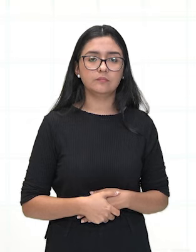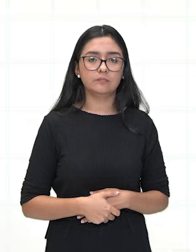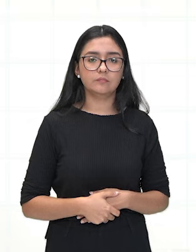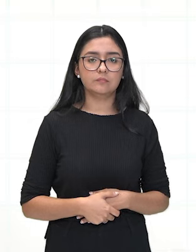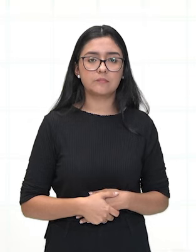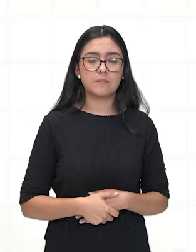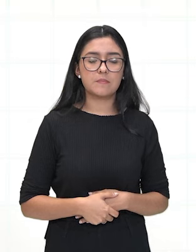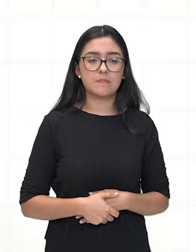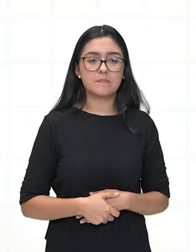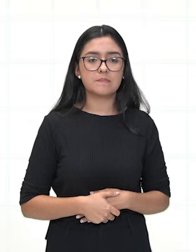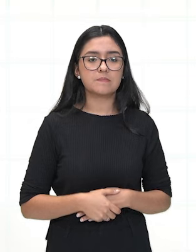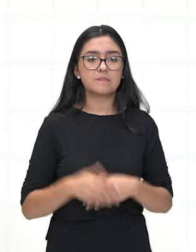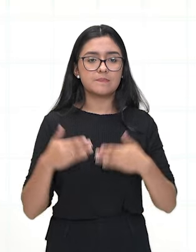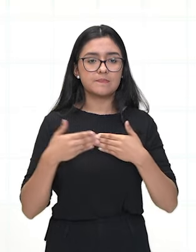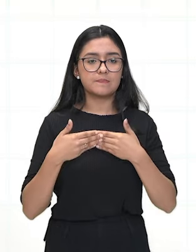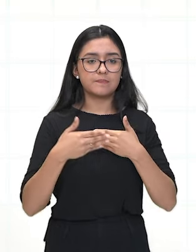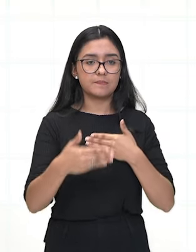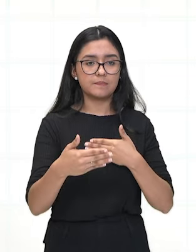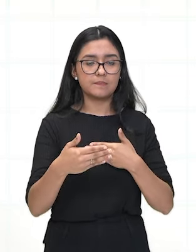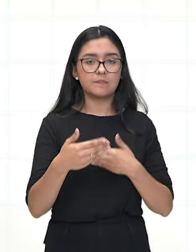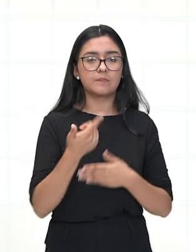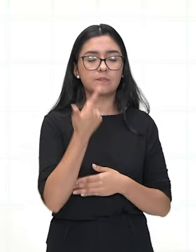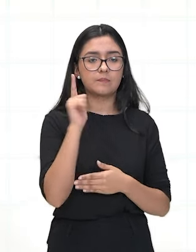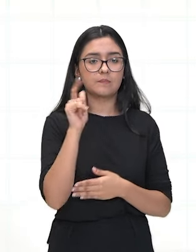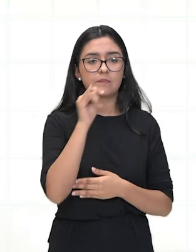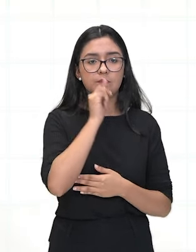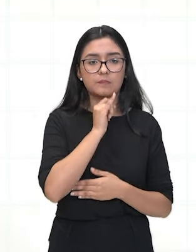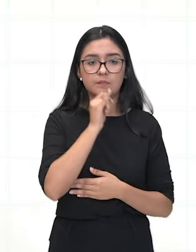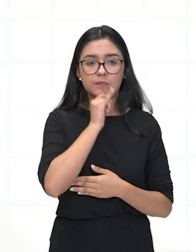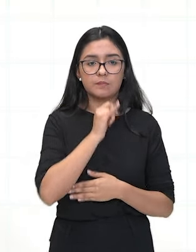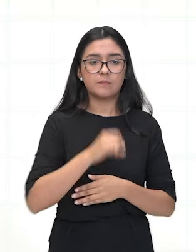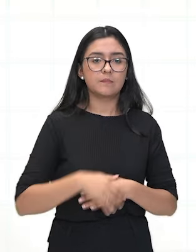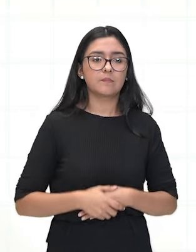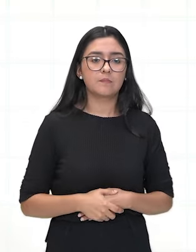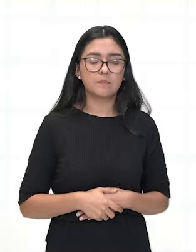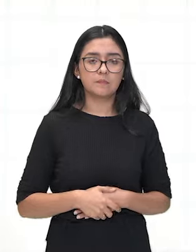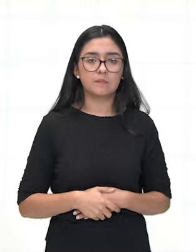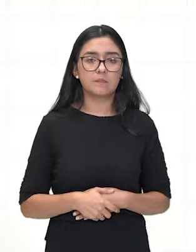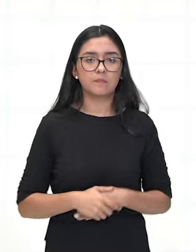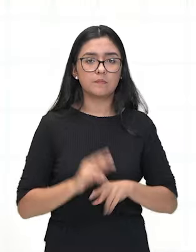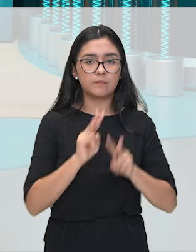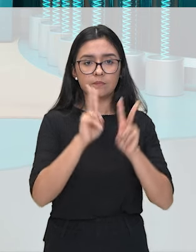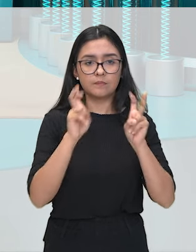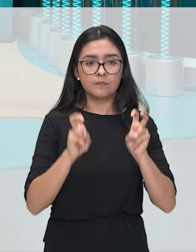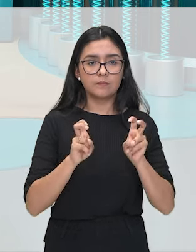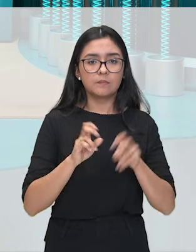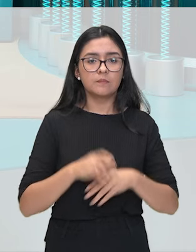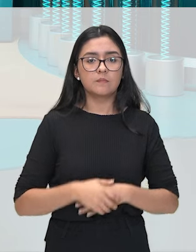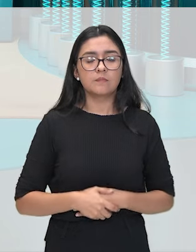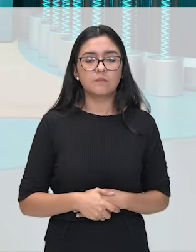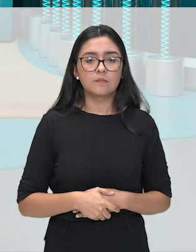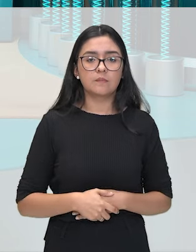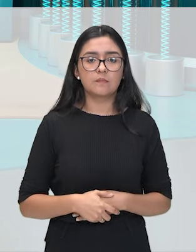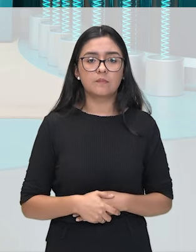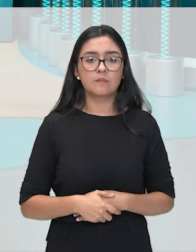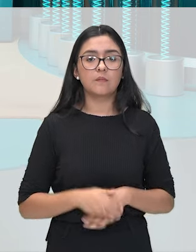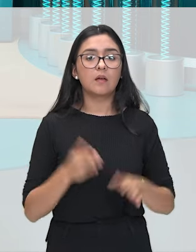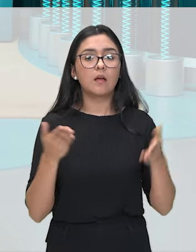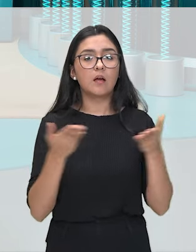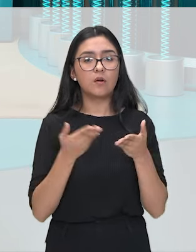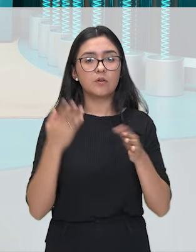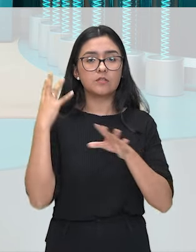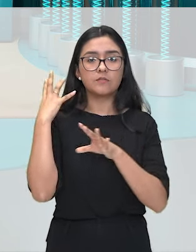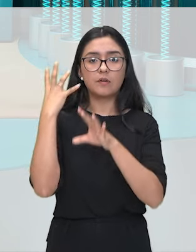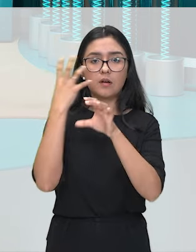anos continuando mais um pouquinho a respeito do past continuous bem agora a gente vai relembrar